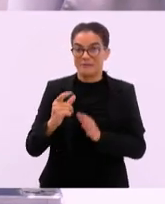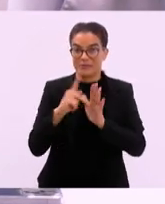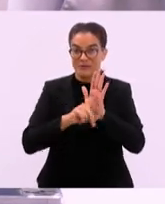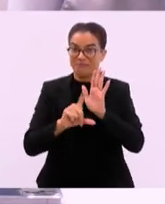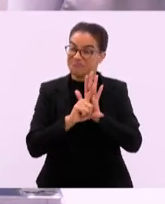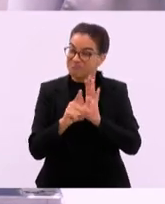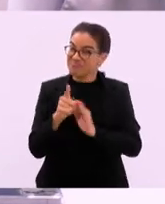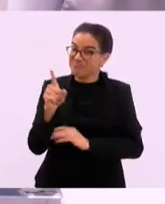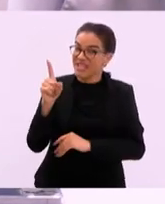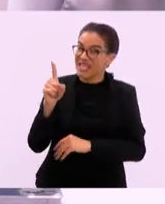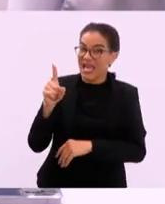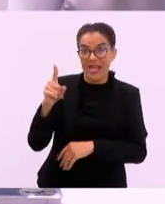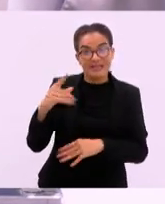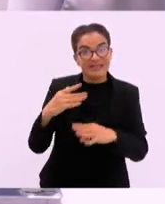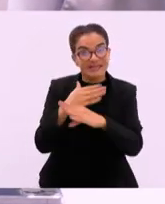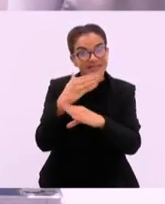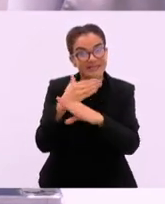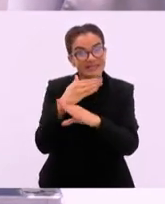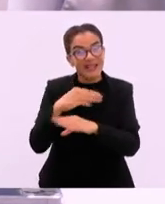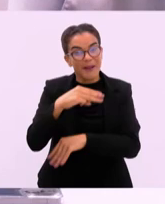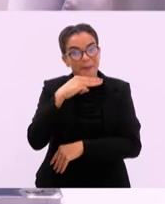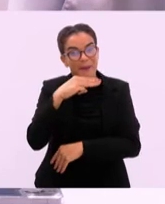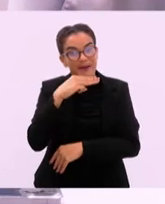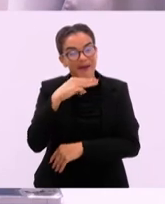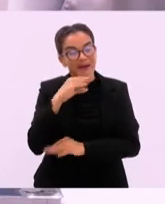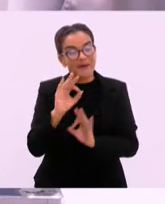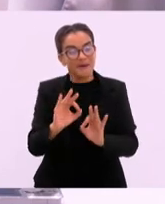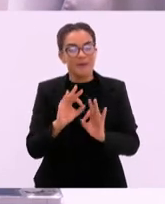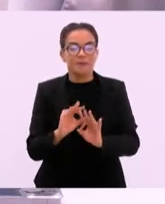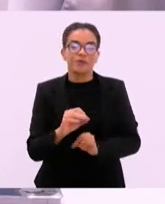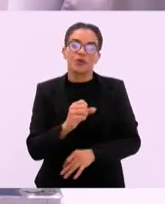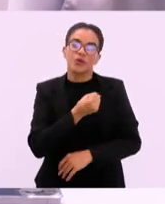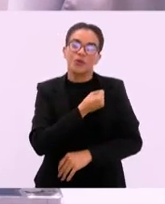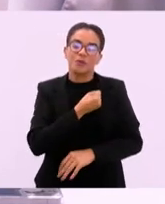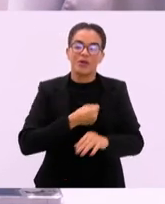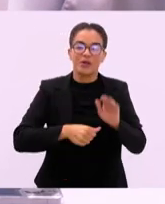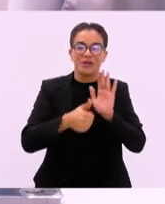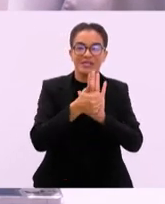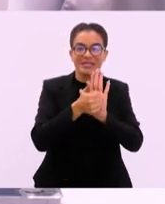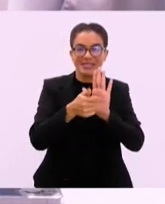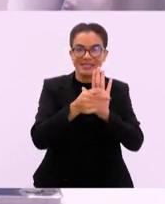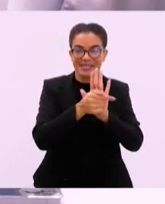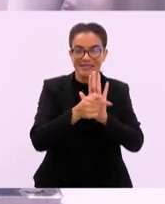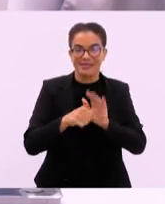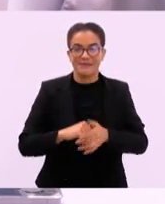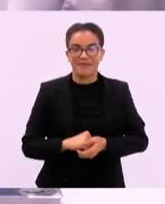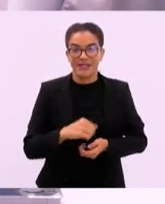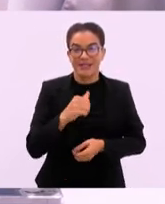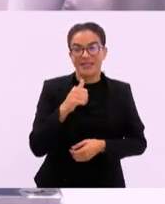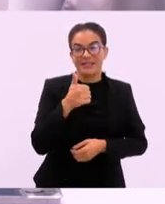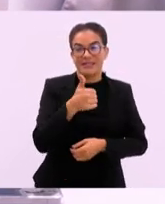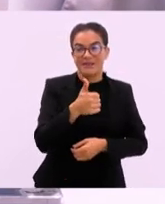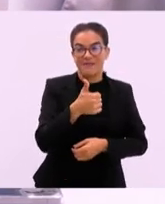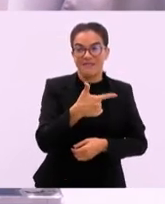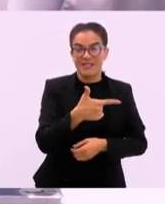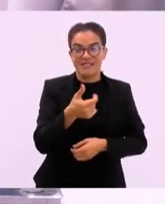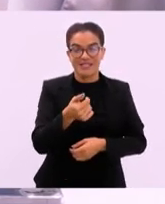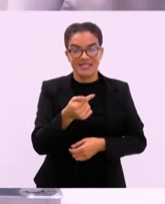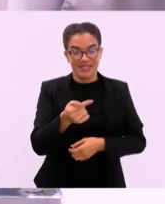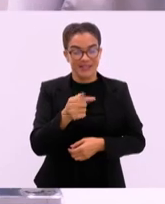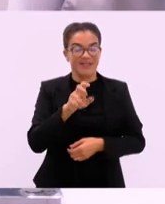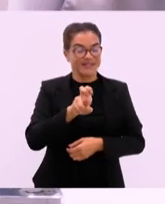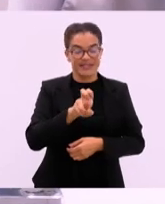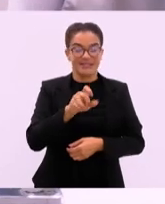Pois é, cidade da manga, Sapucaia. 17 da pauta, PL 2735 de 23, de autoria do deputado